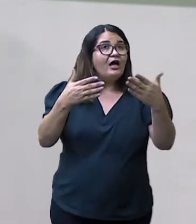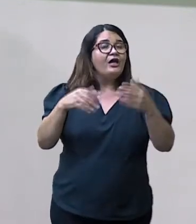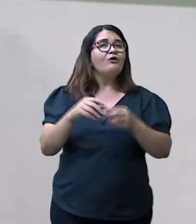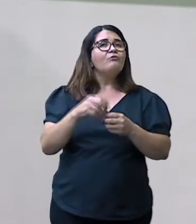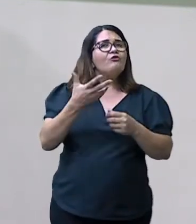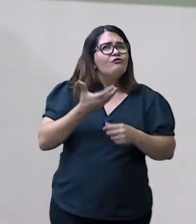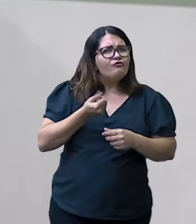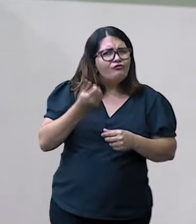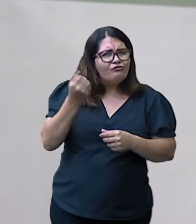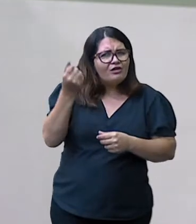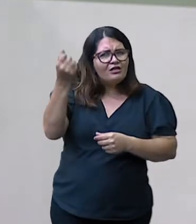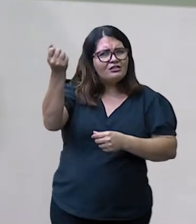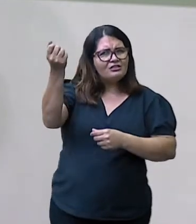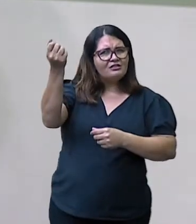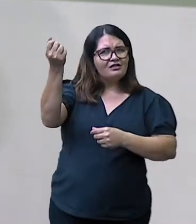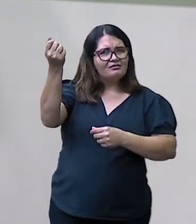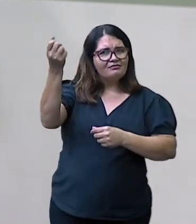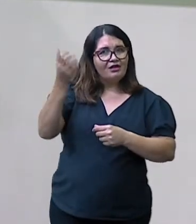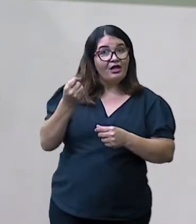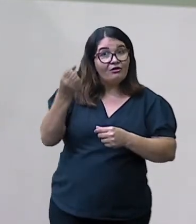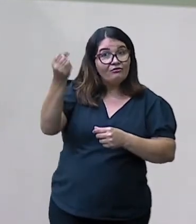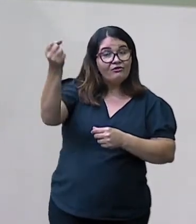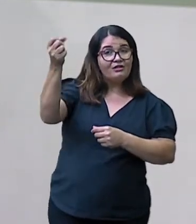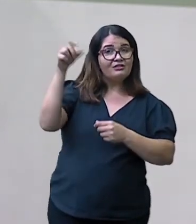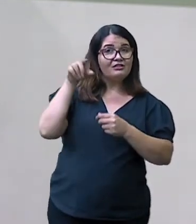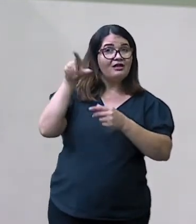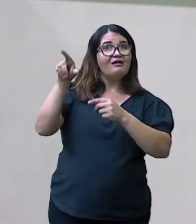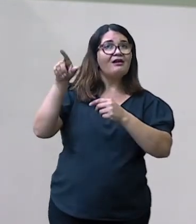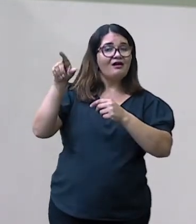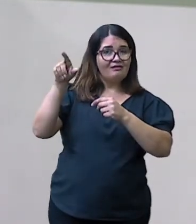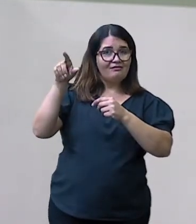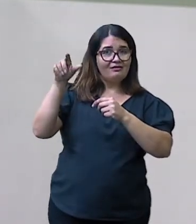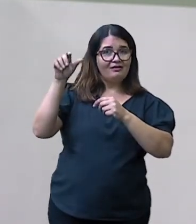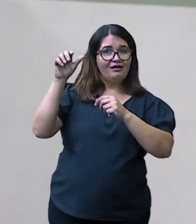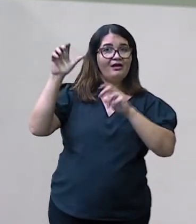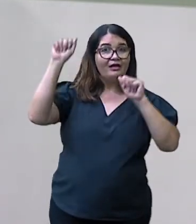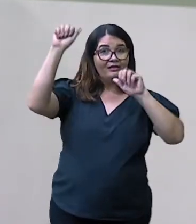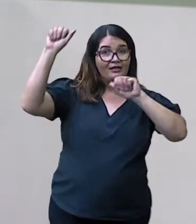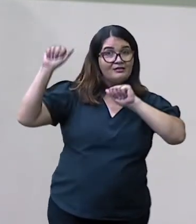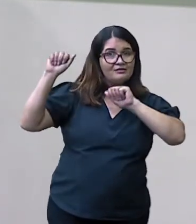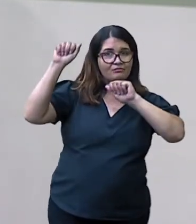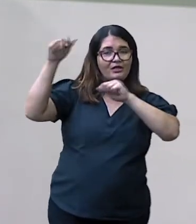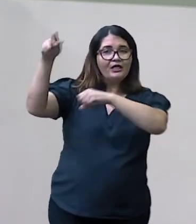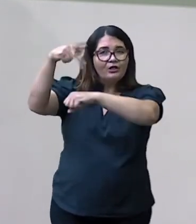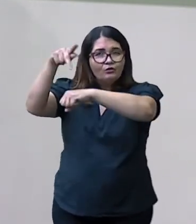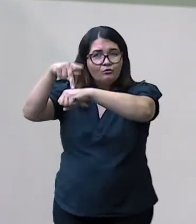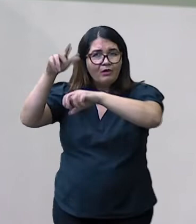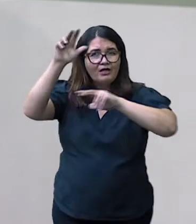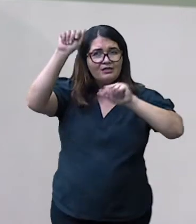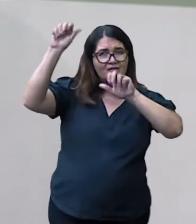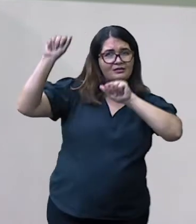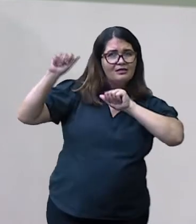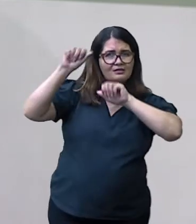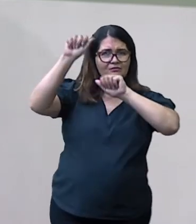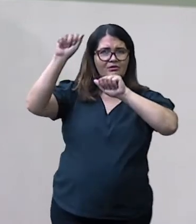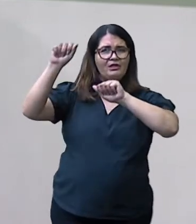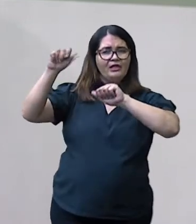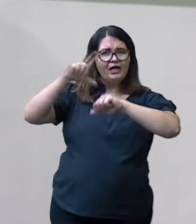eles entraram, através da minha pesquisa, eles entraram no norte da Espanha, né? E